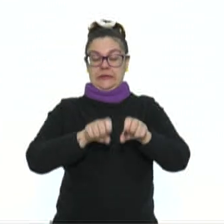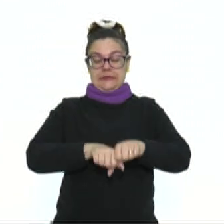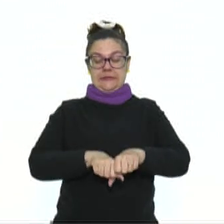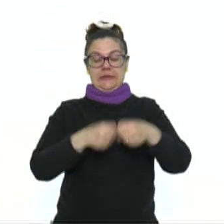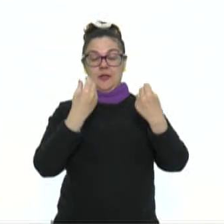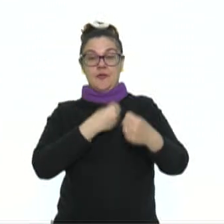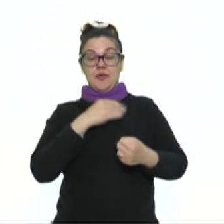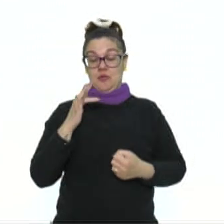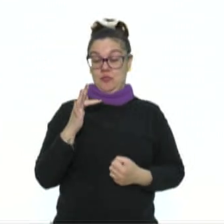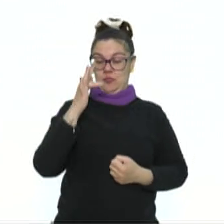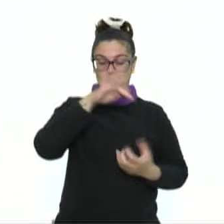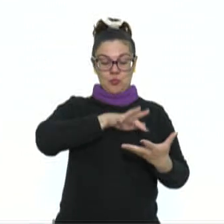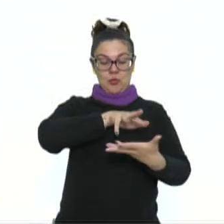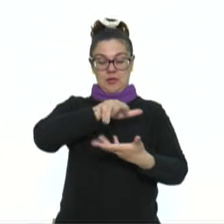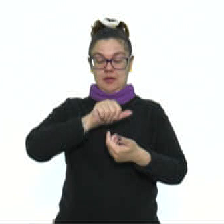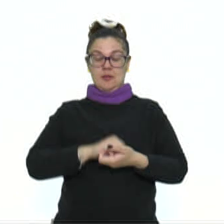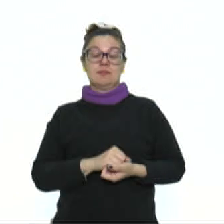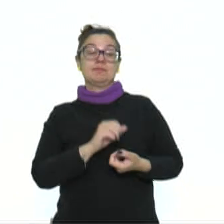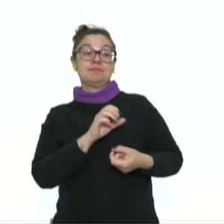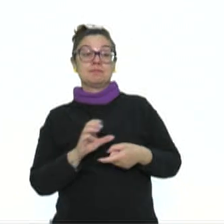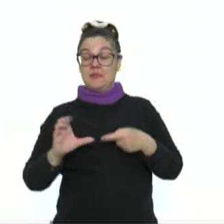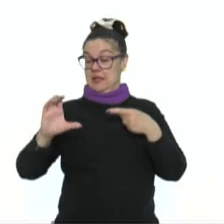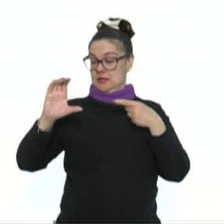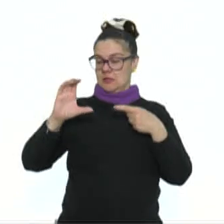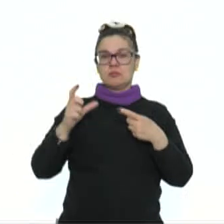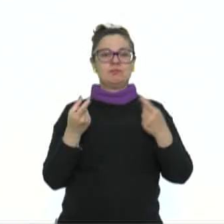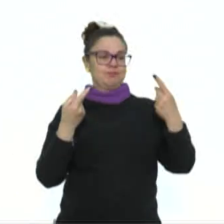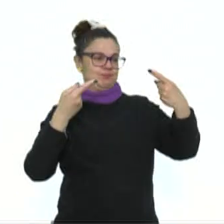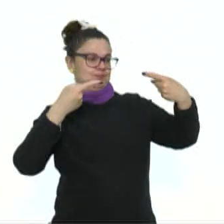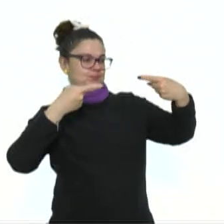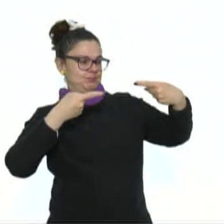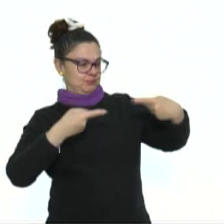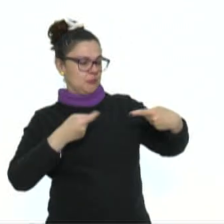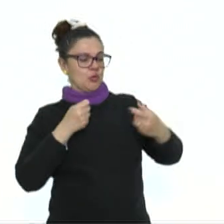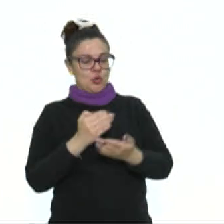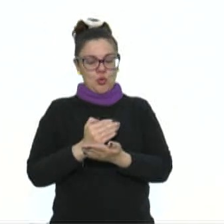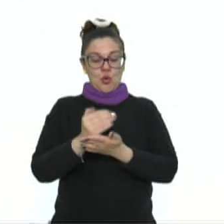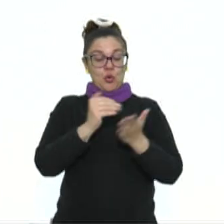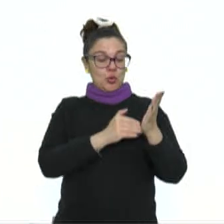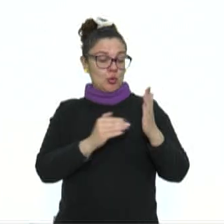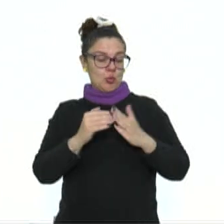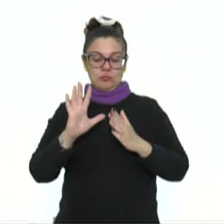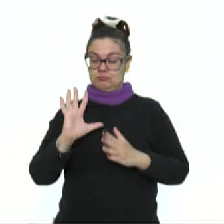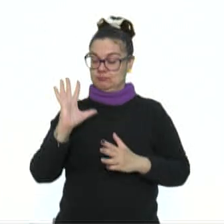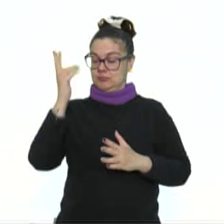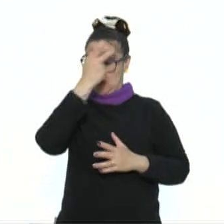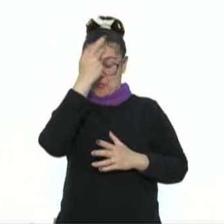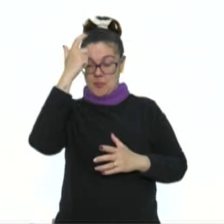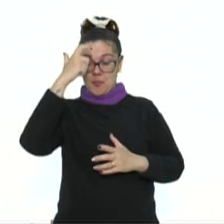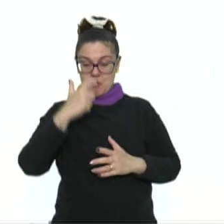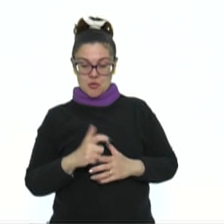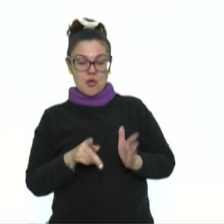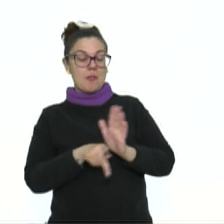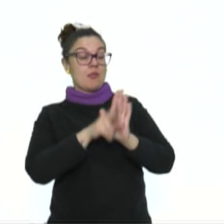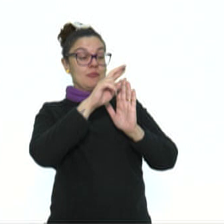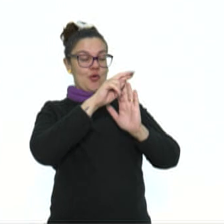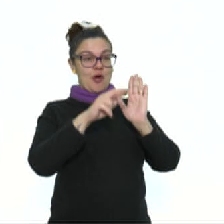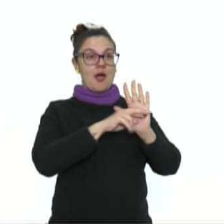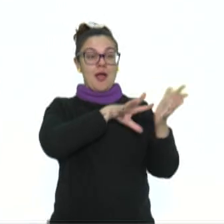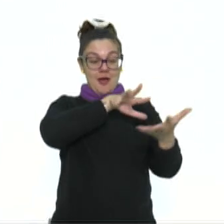da vida futura na Terra? C. Opõe-se ao princípio de que toda ação do homem possa valer como norma